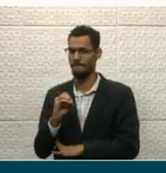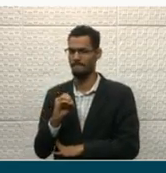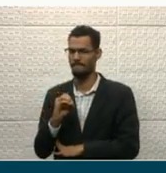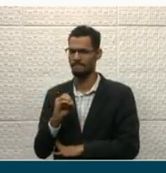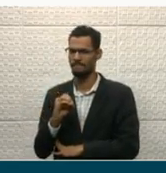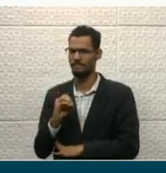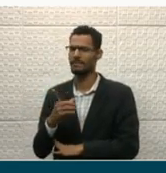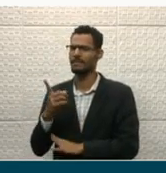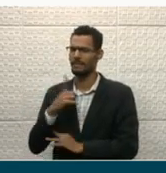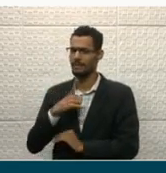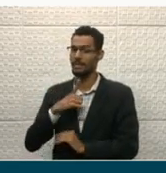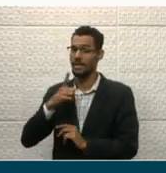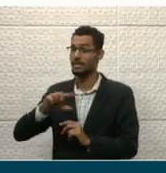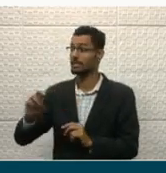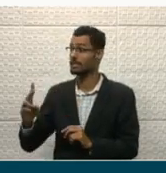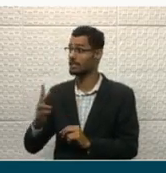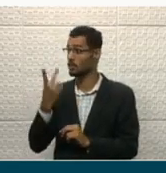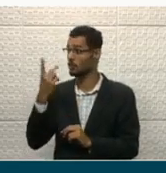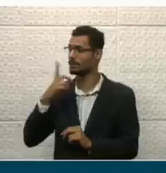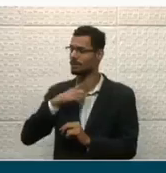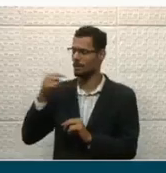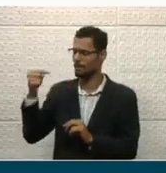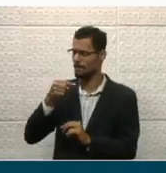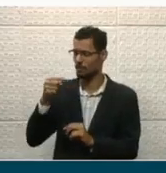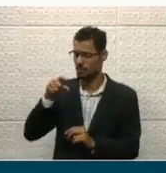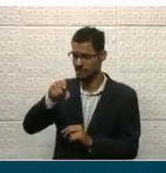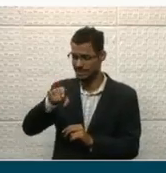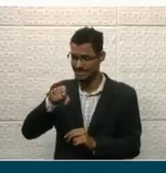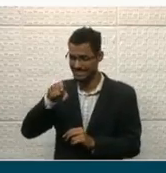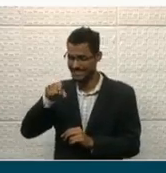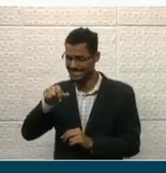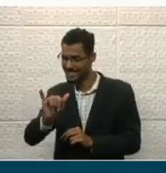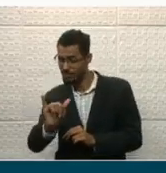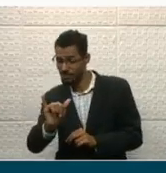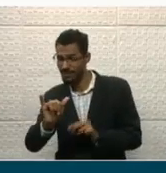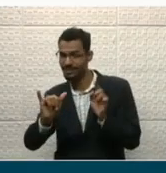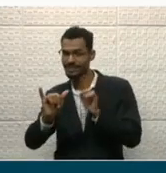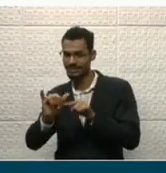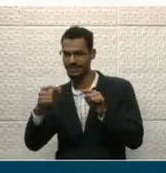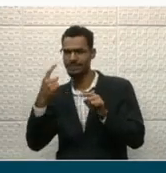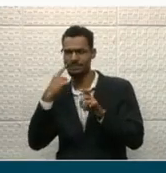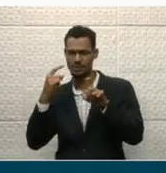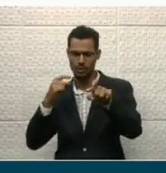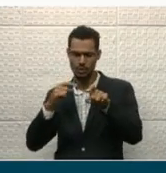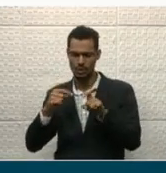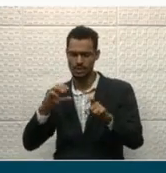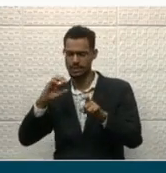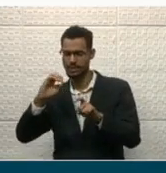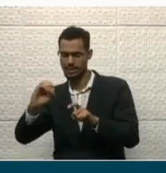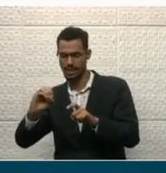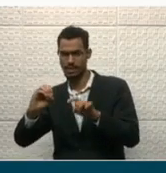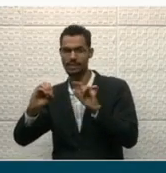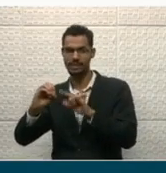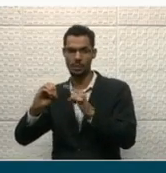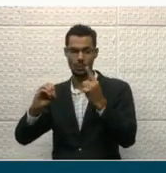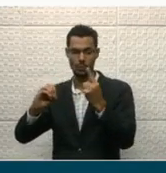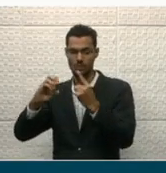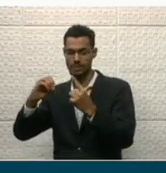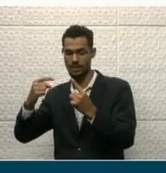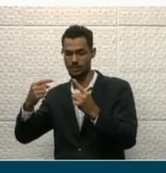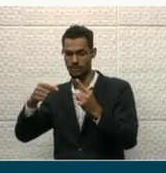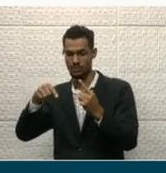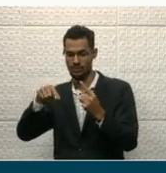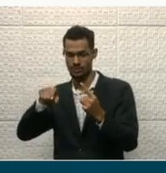termo, a segunda componente da imagem é menos y, na coluna referente a x eu indico 0, que seria um